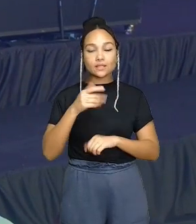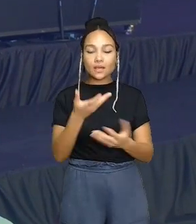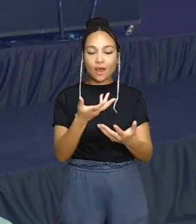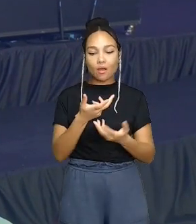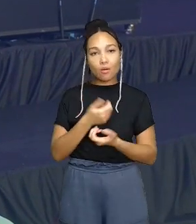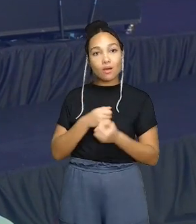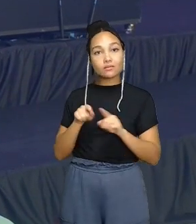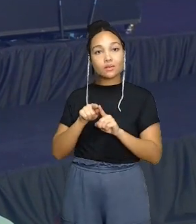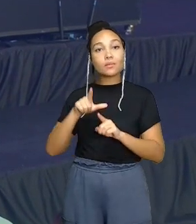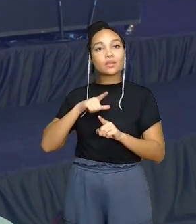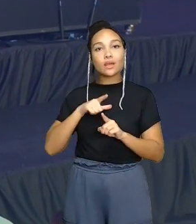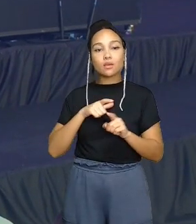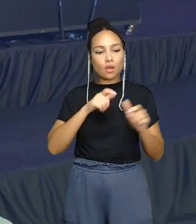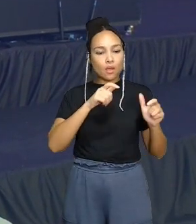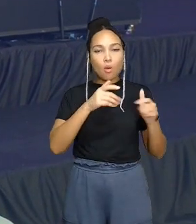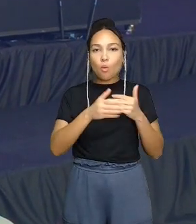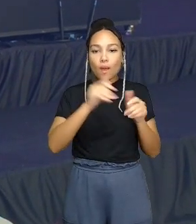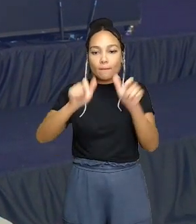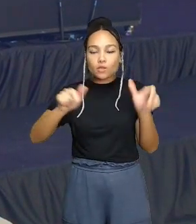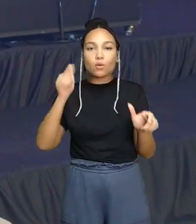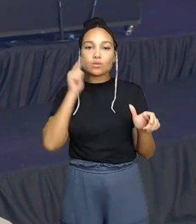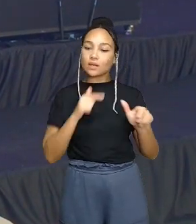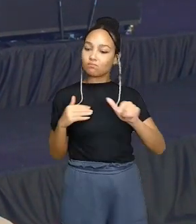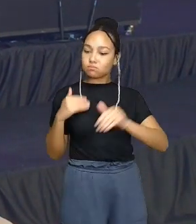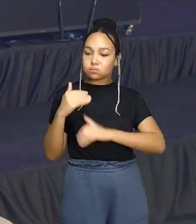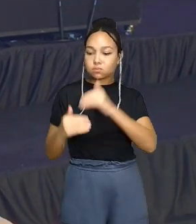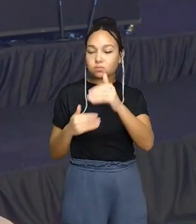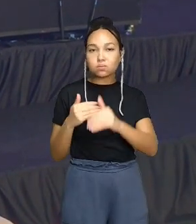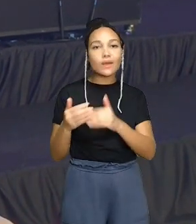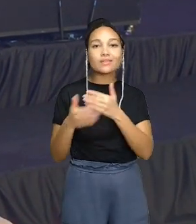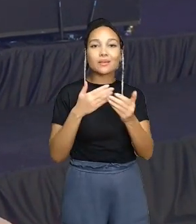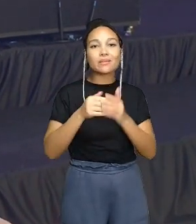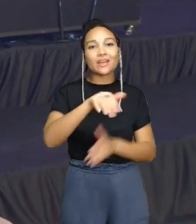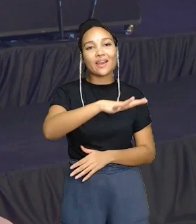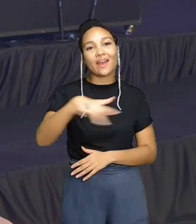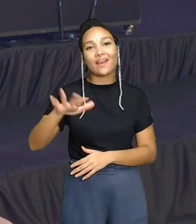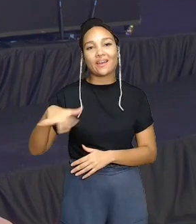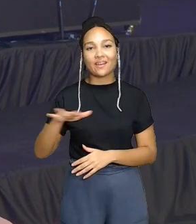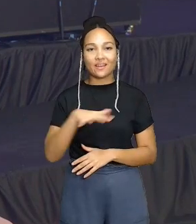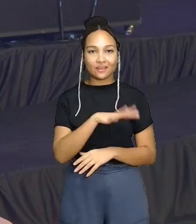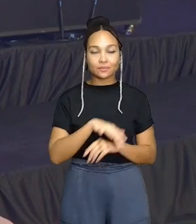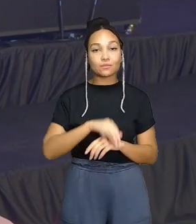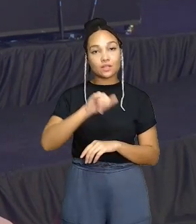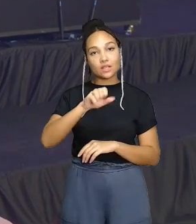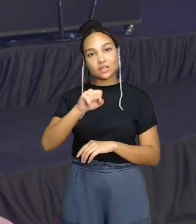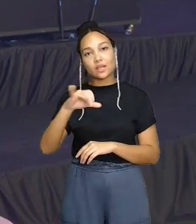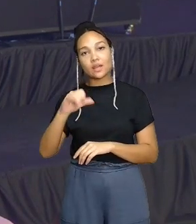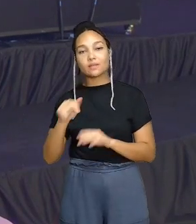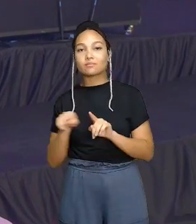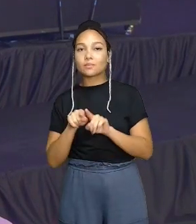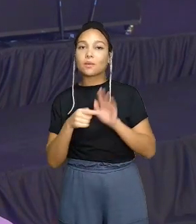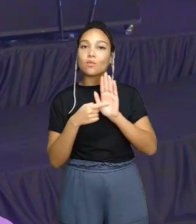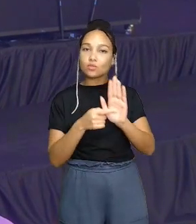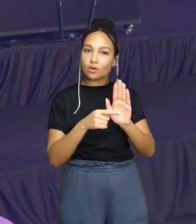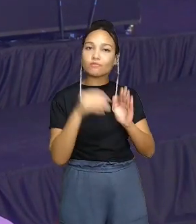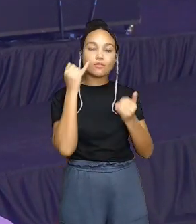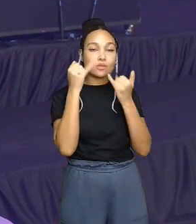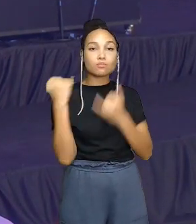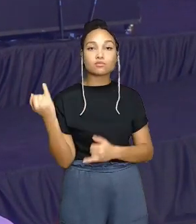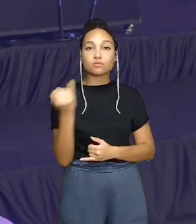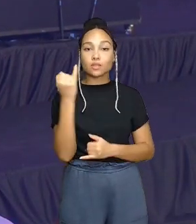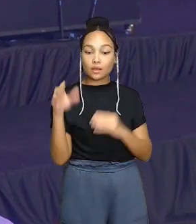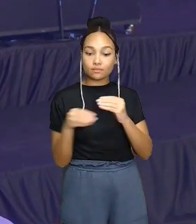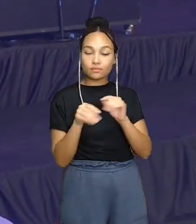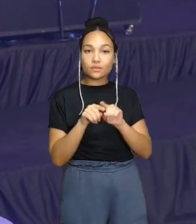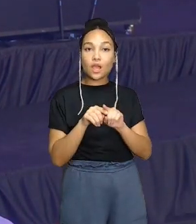espaço para cada um se desenvolver na área que desejar. Então, Jéssica trouxe informações também super importantes e complementares, porque um cientista de dados não